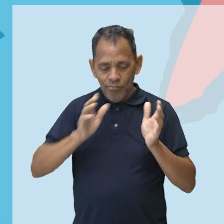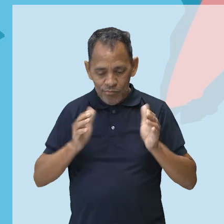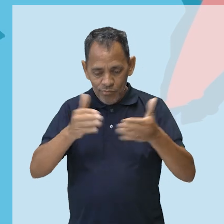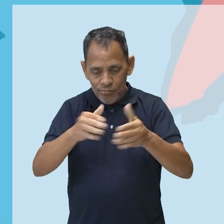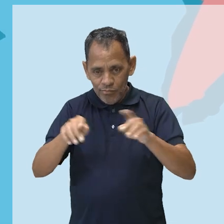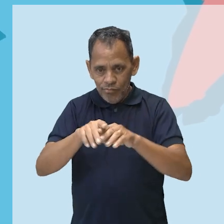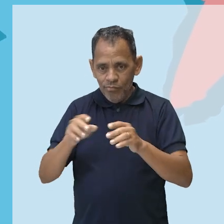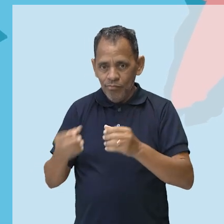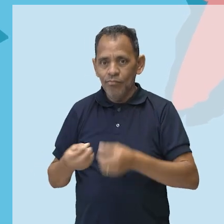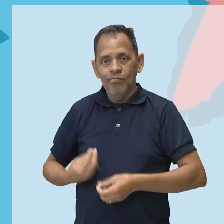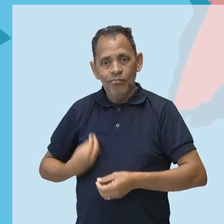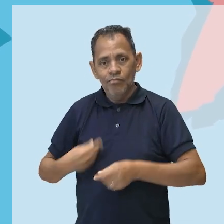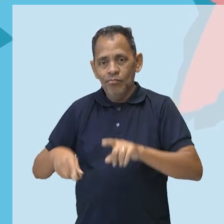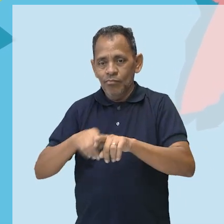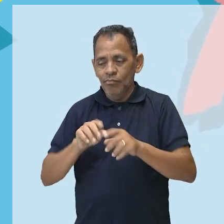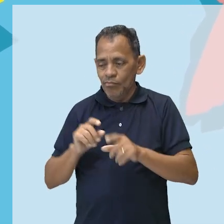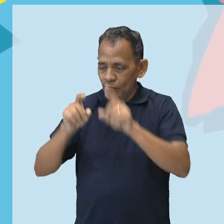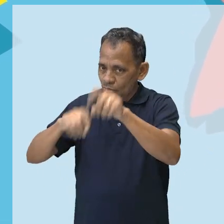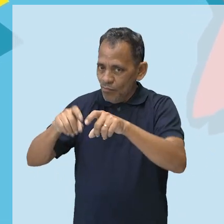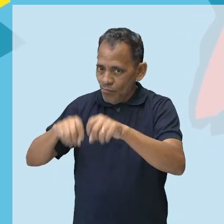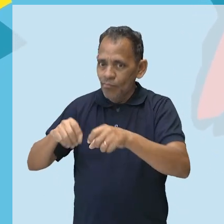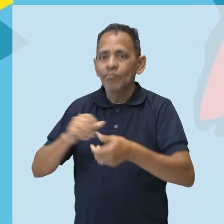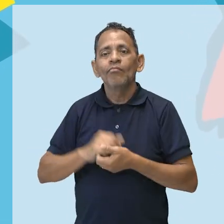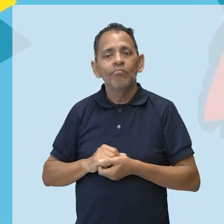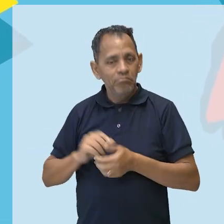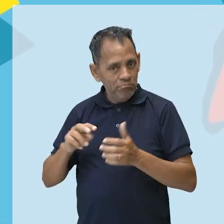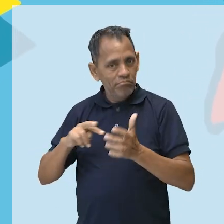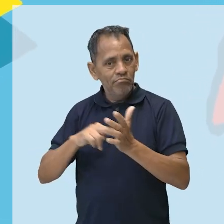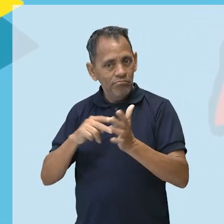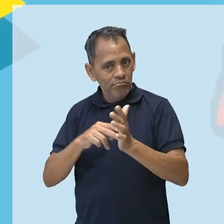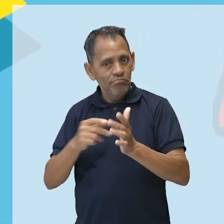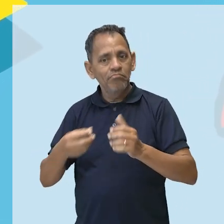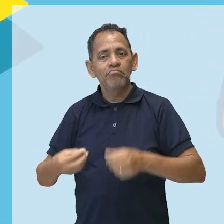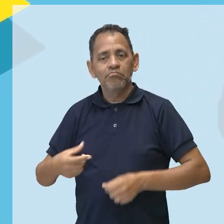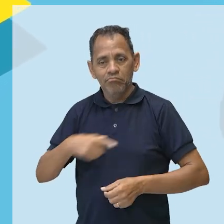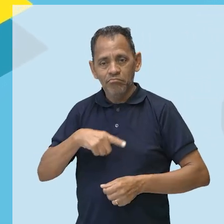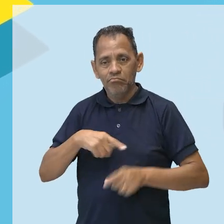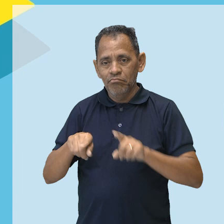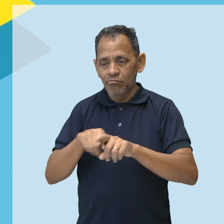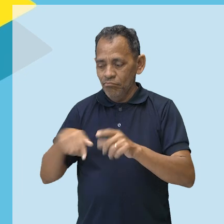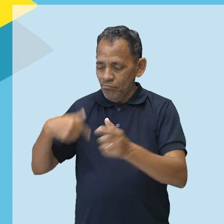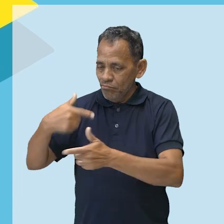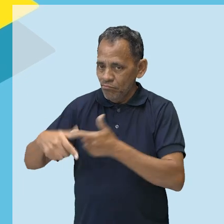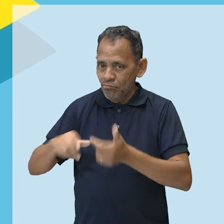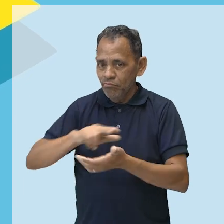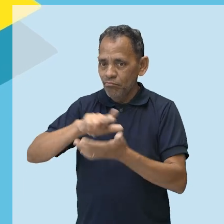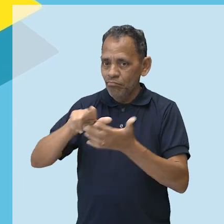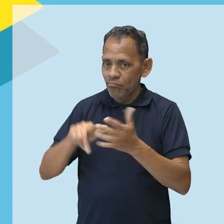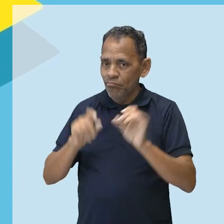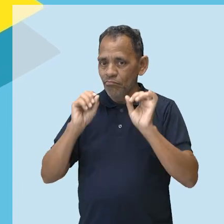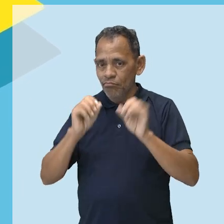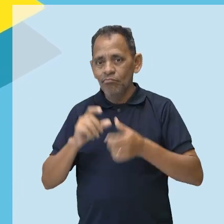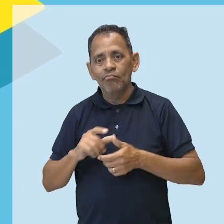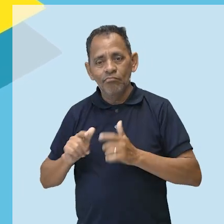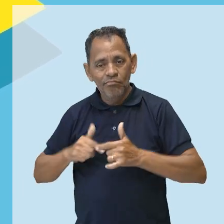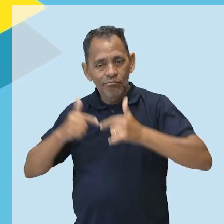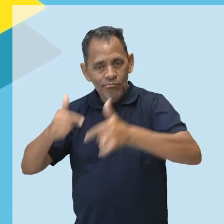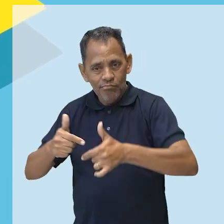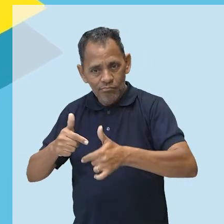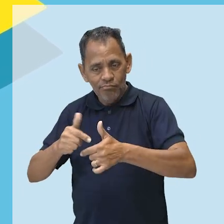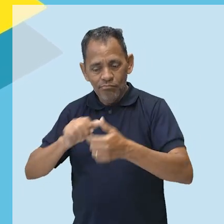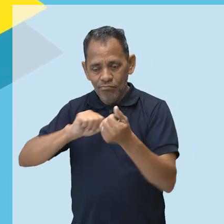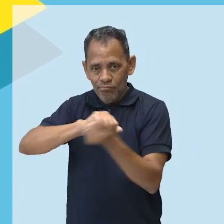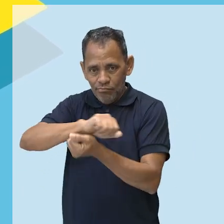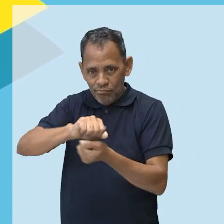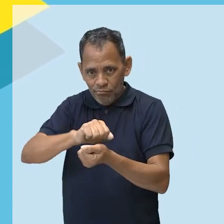A agricultura é uma parte significativa da economia e o trabalho muitas vezes envolve atividades de